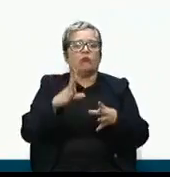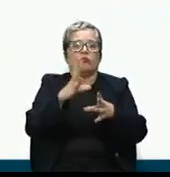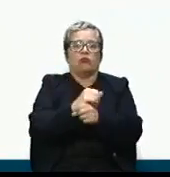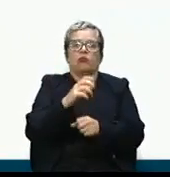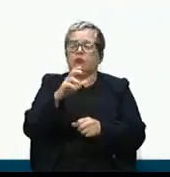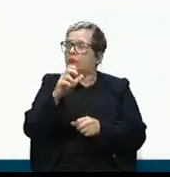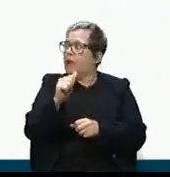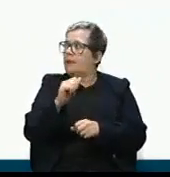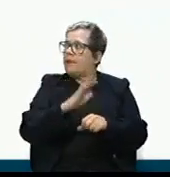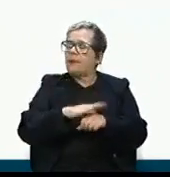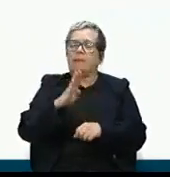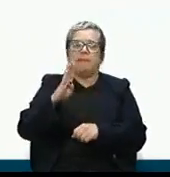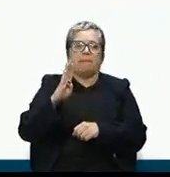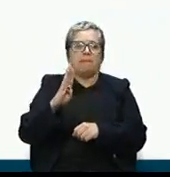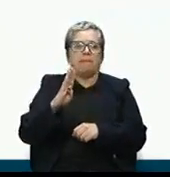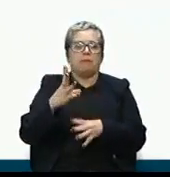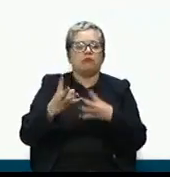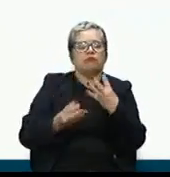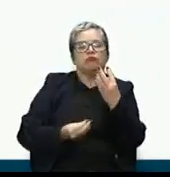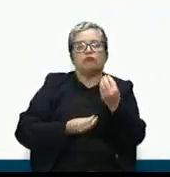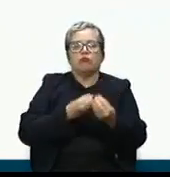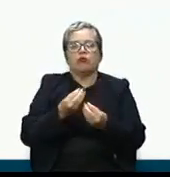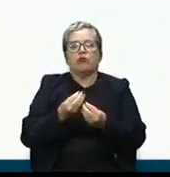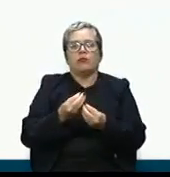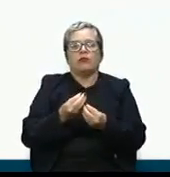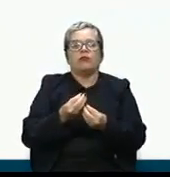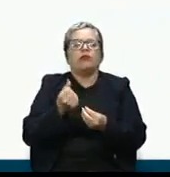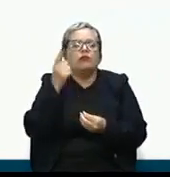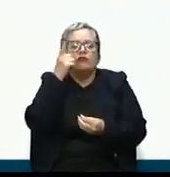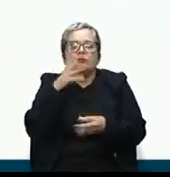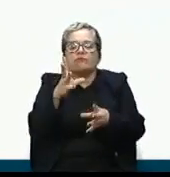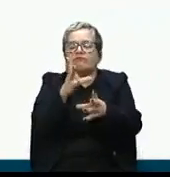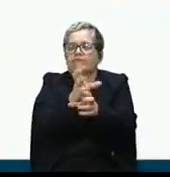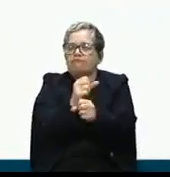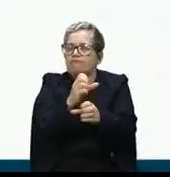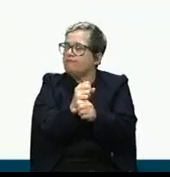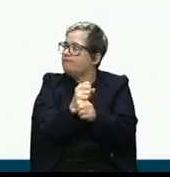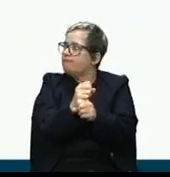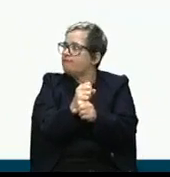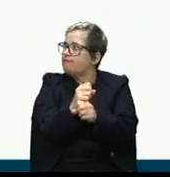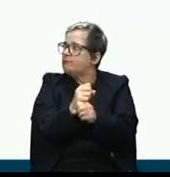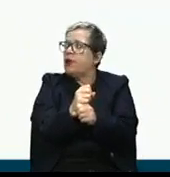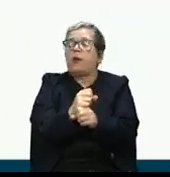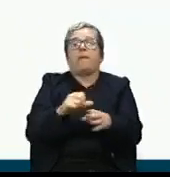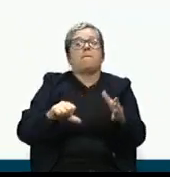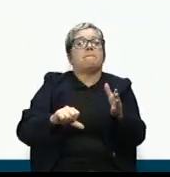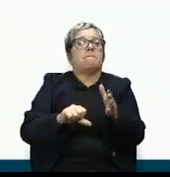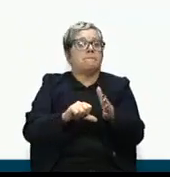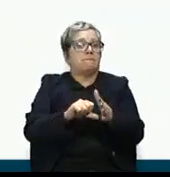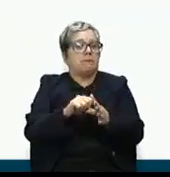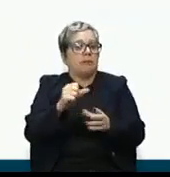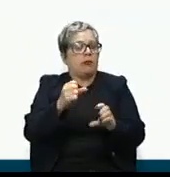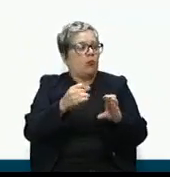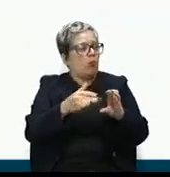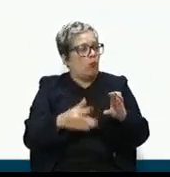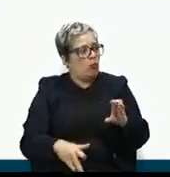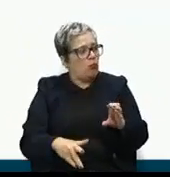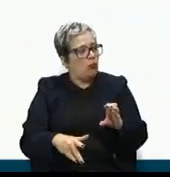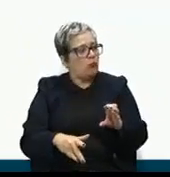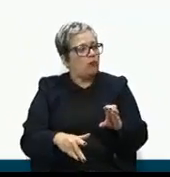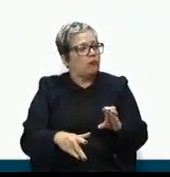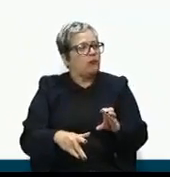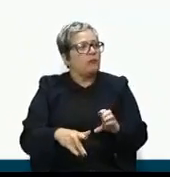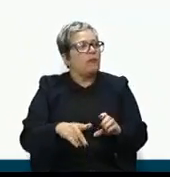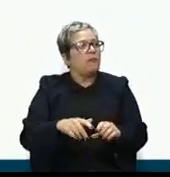A mais B. Como que eu faço essa soma? Eu vou somar o primeiro elemento da matriz